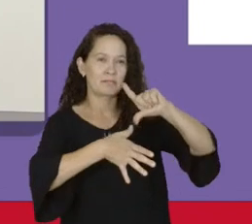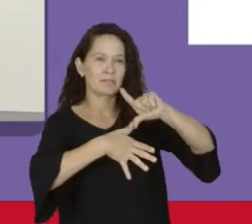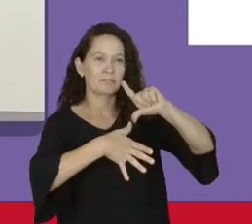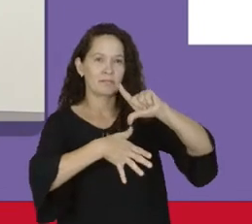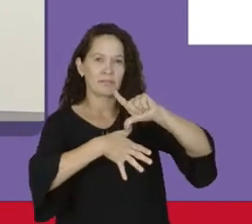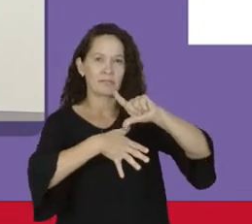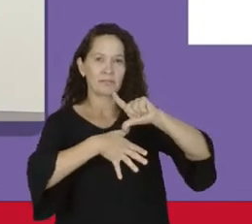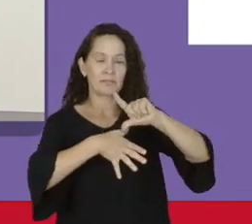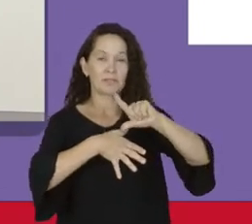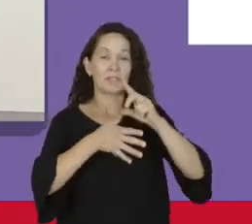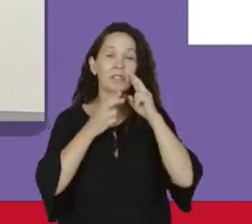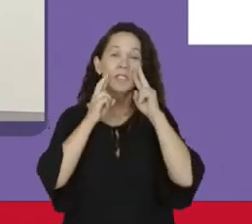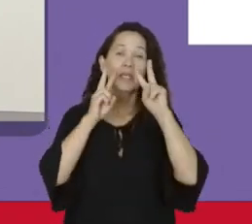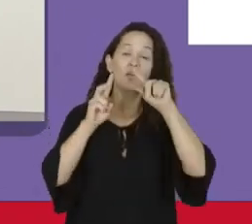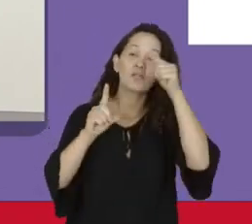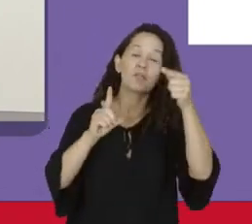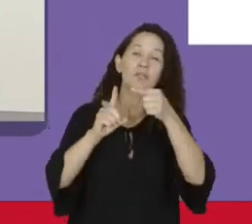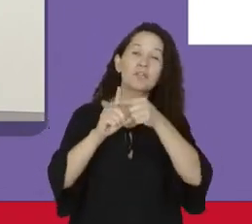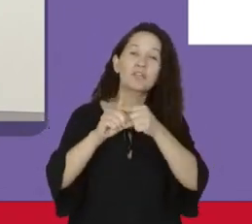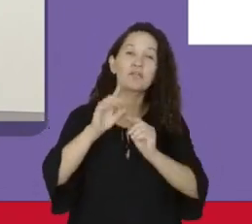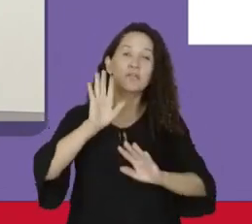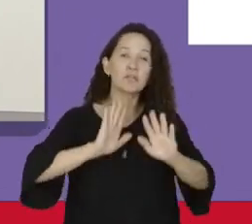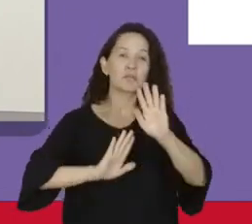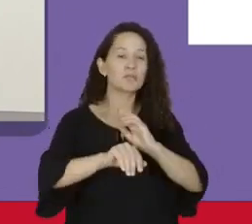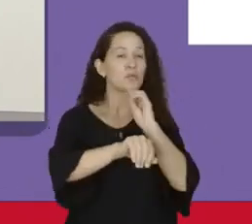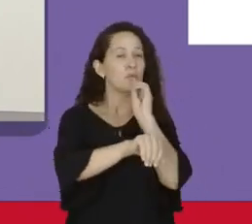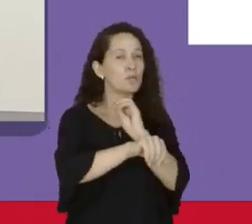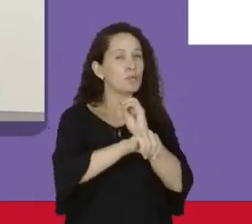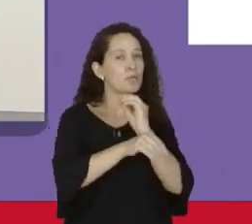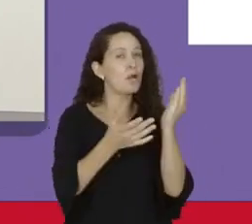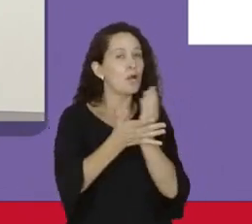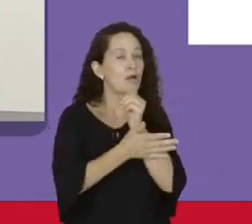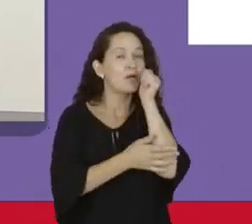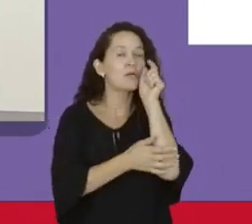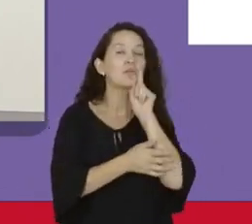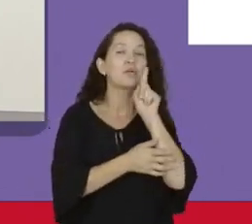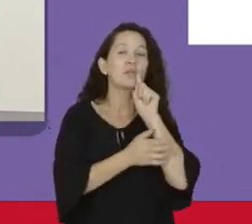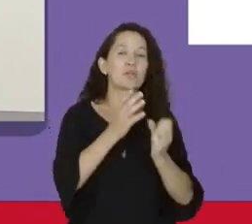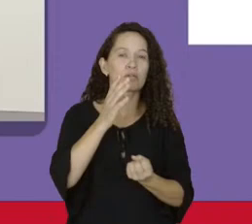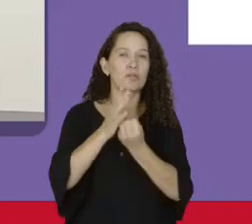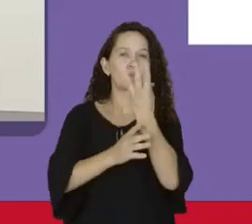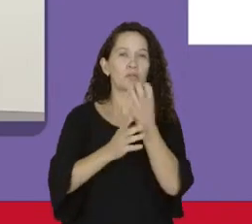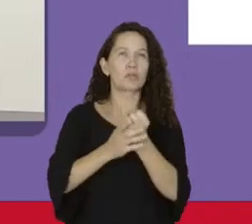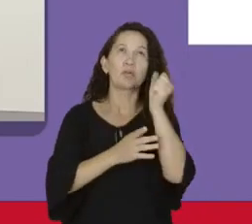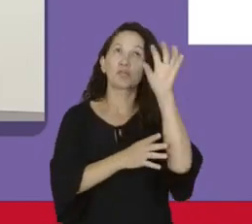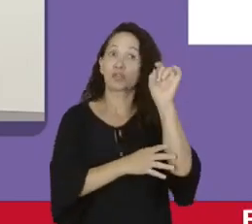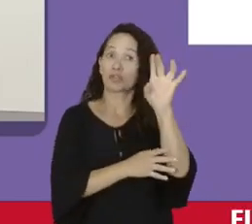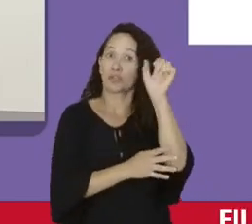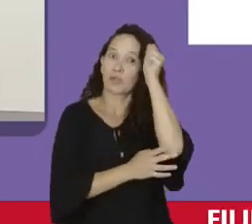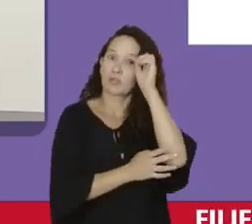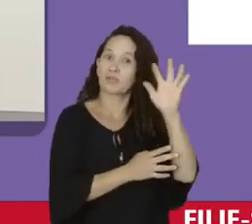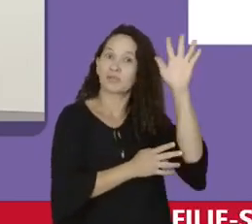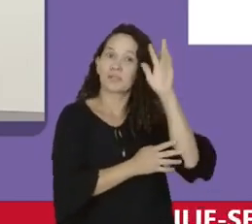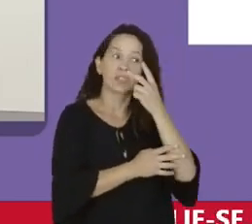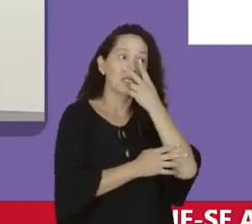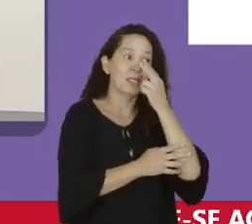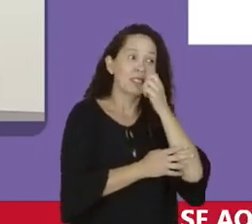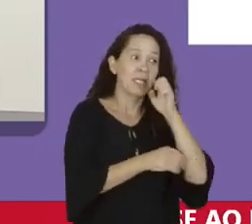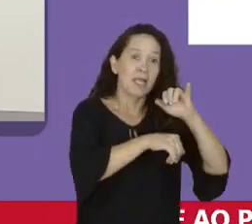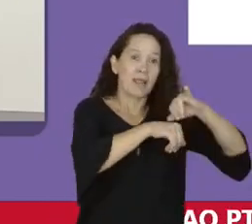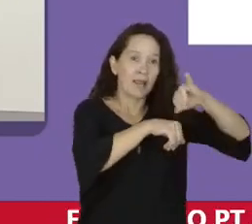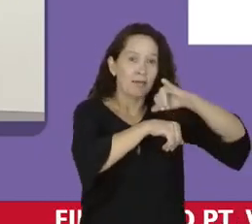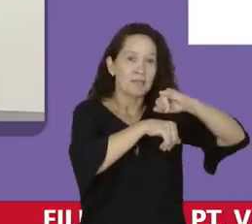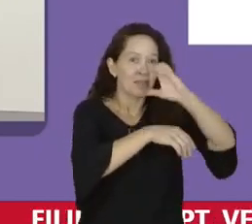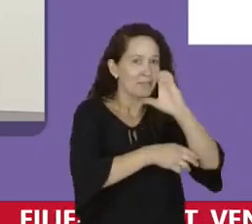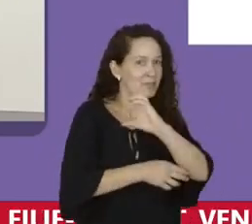Latina, visando preservar aquilo que os Estados Unidos construiu no imaginário como sendo o Ocidente